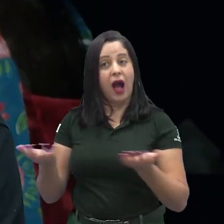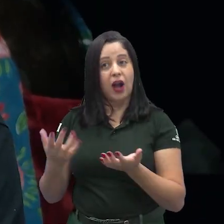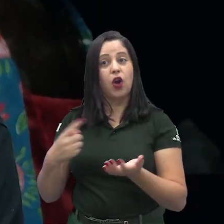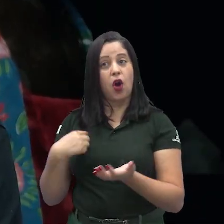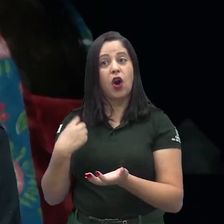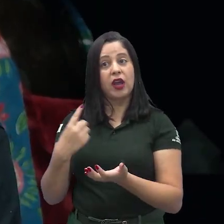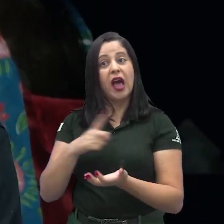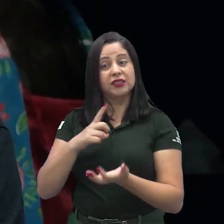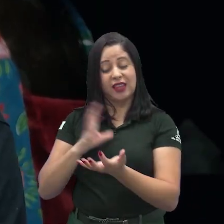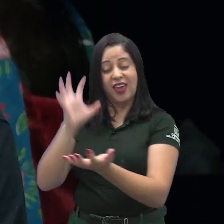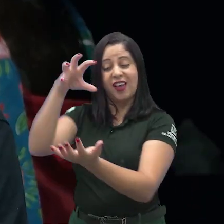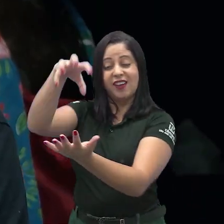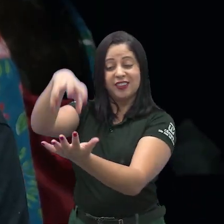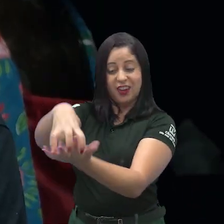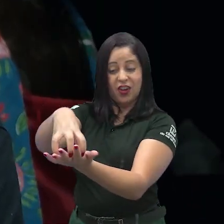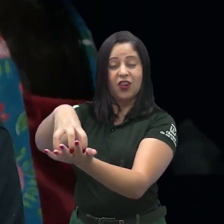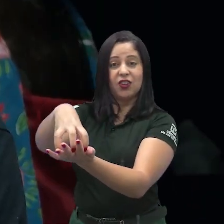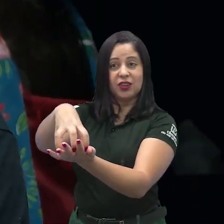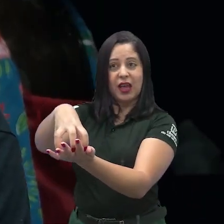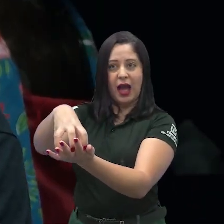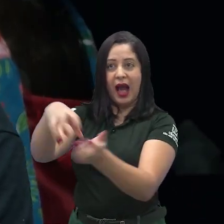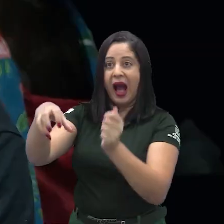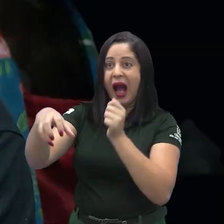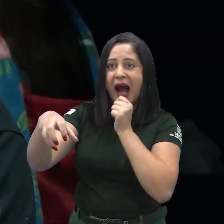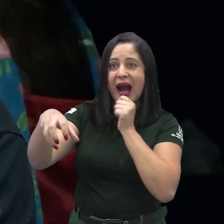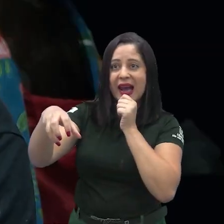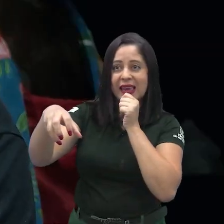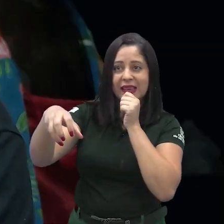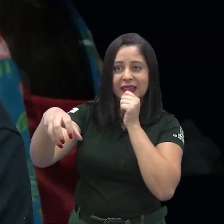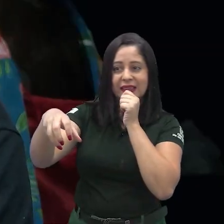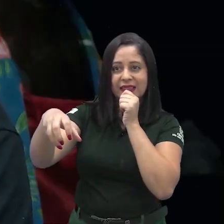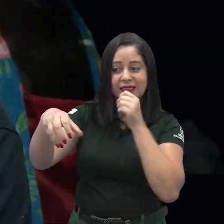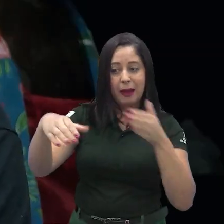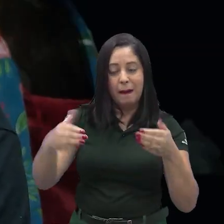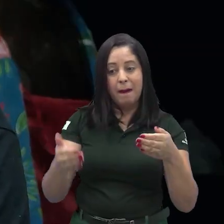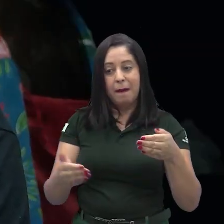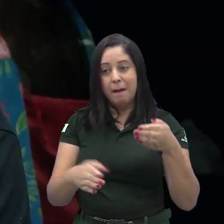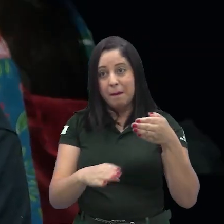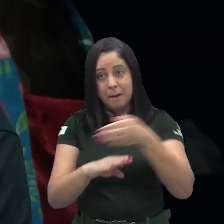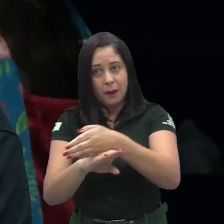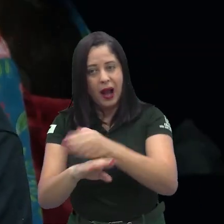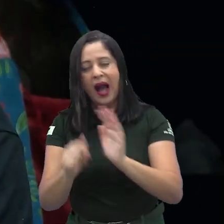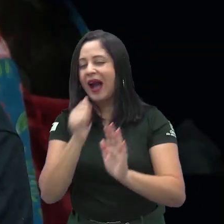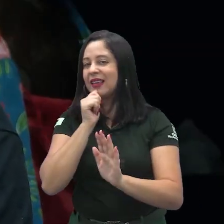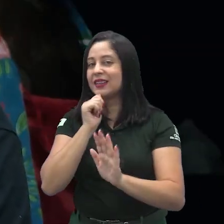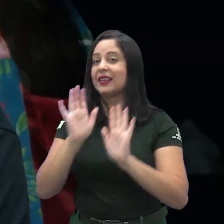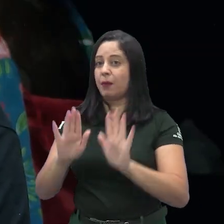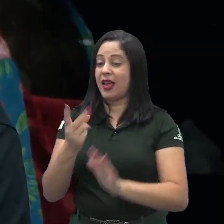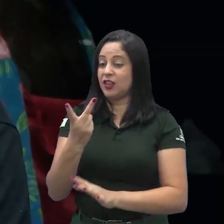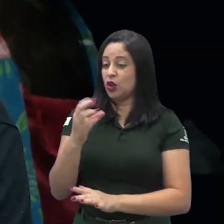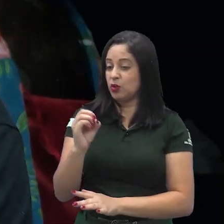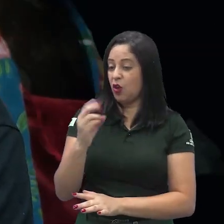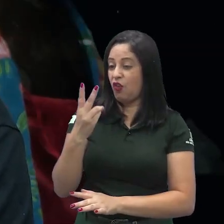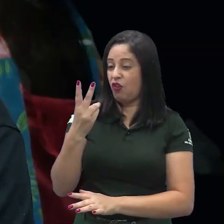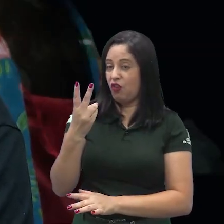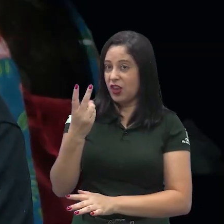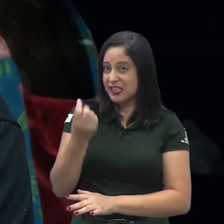sede maravilhosa que ainda não estamos dentro, né? Mas em 2026 a gente vai